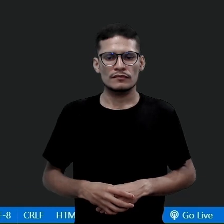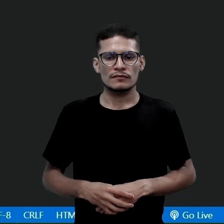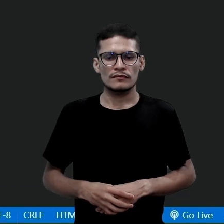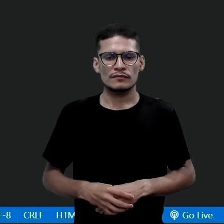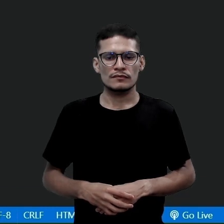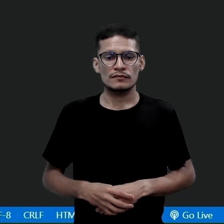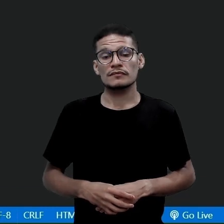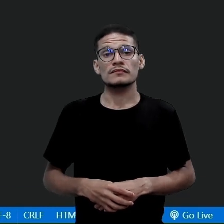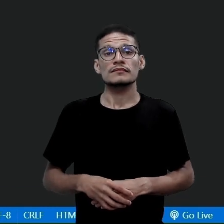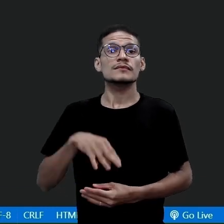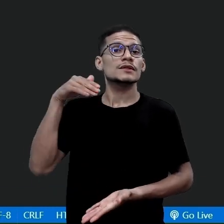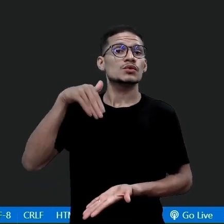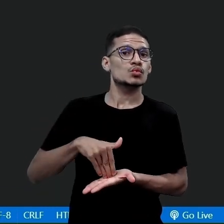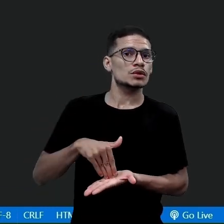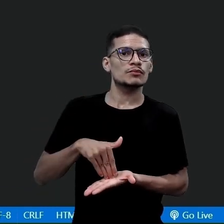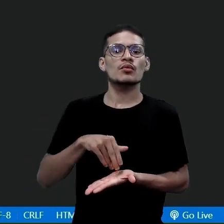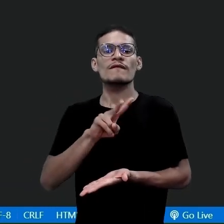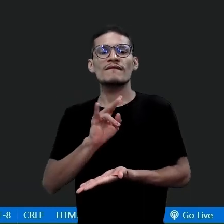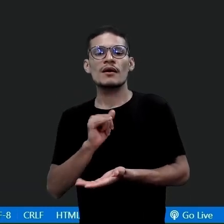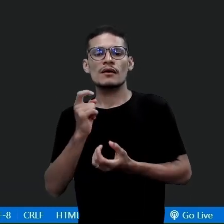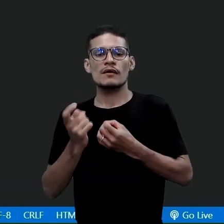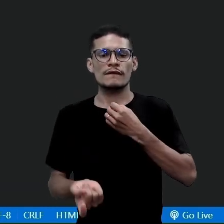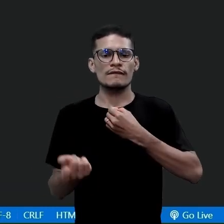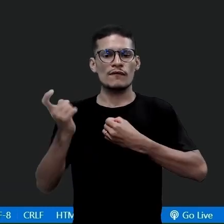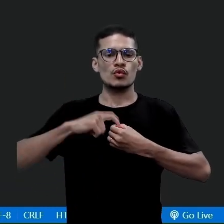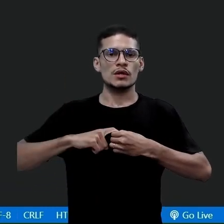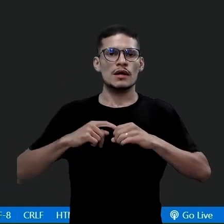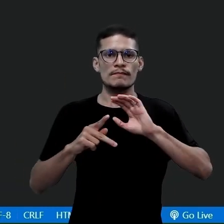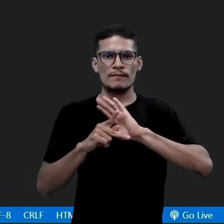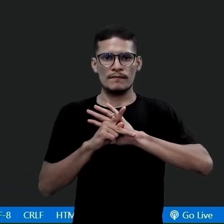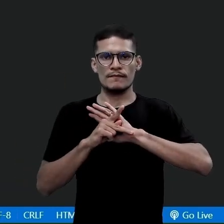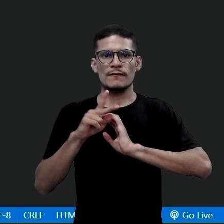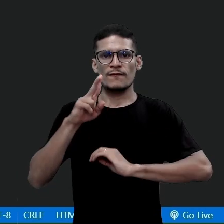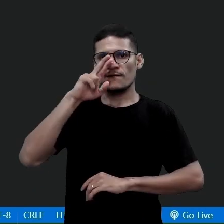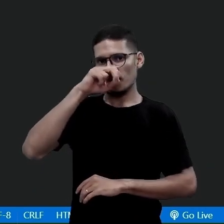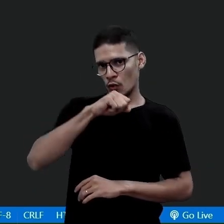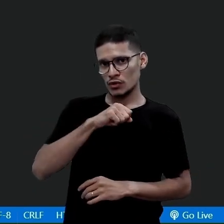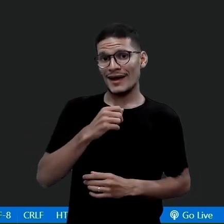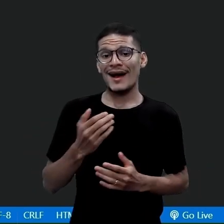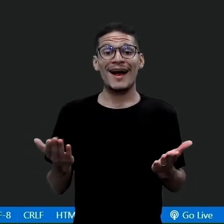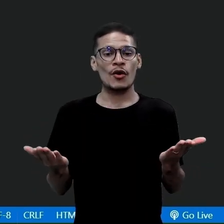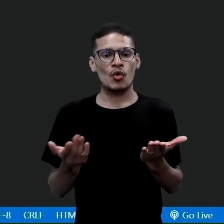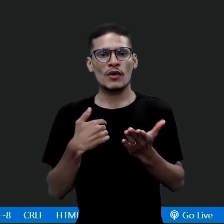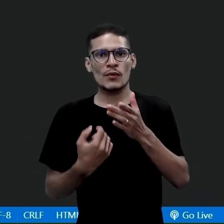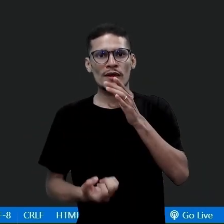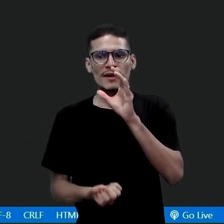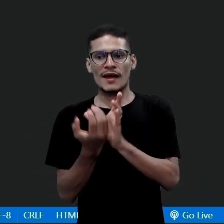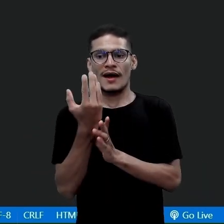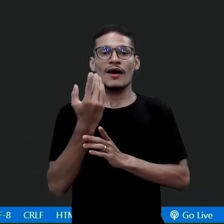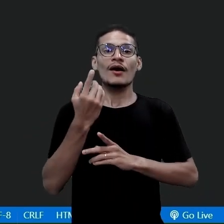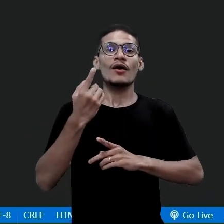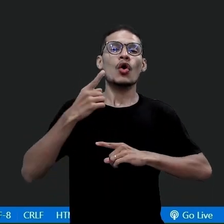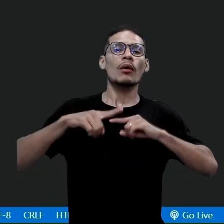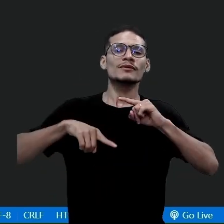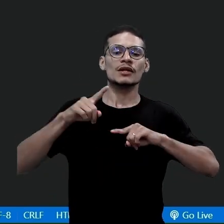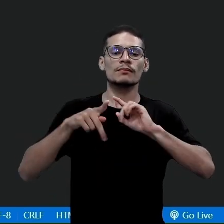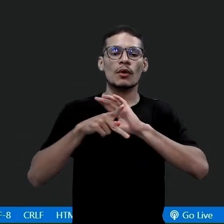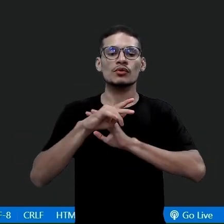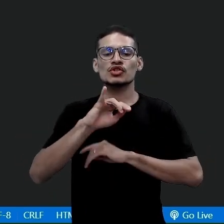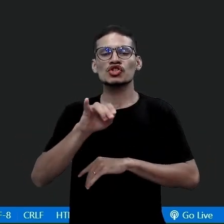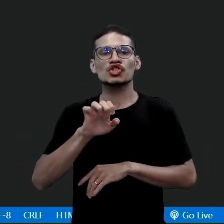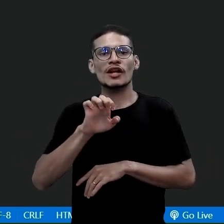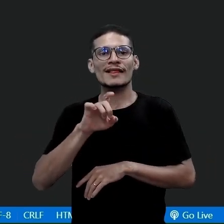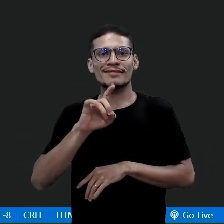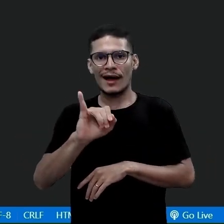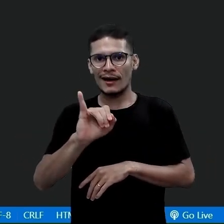E por último, retornar minha força. Agora eu vou criar o objeto Jedi. Vou